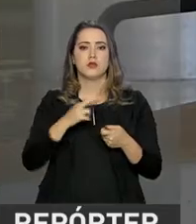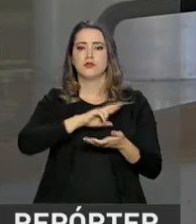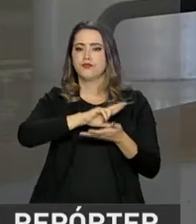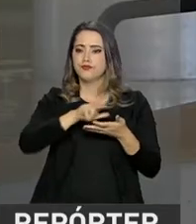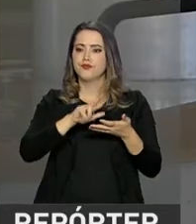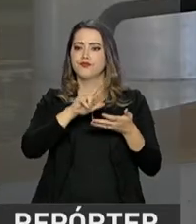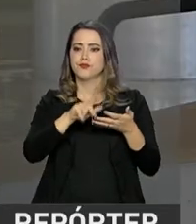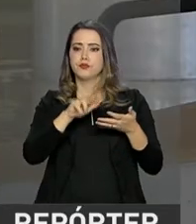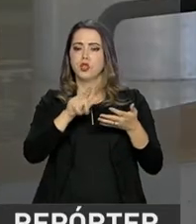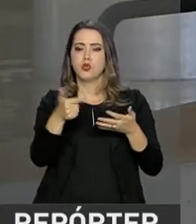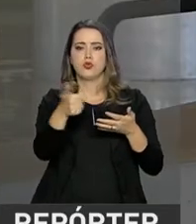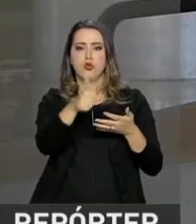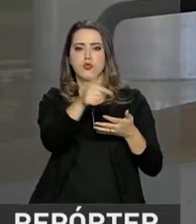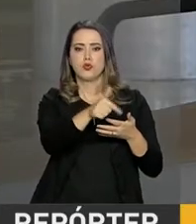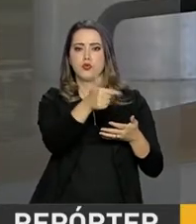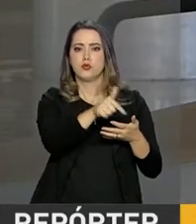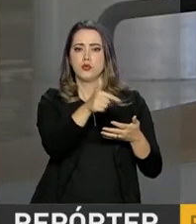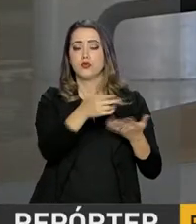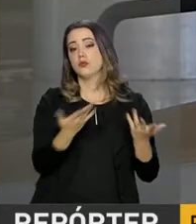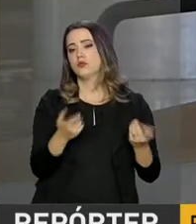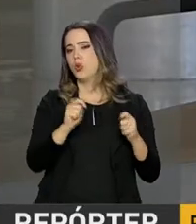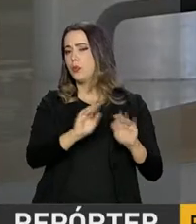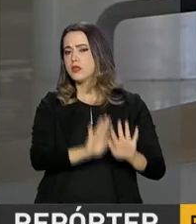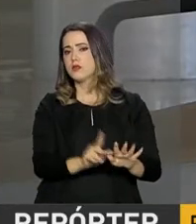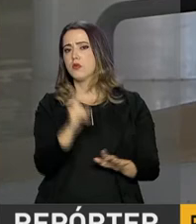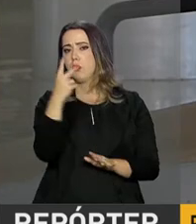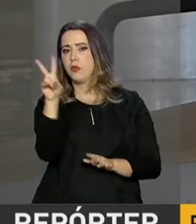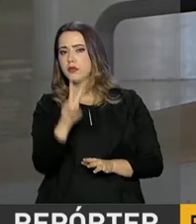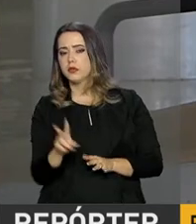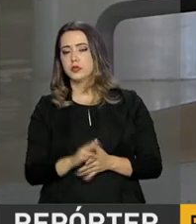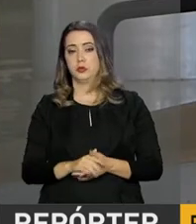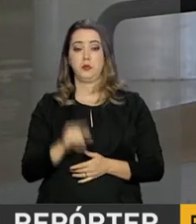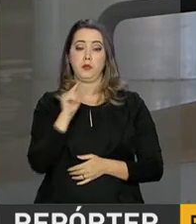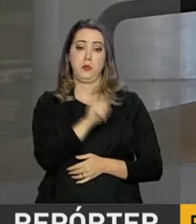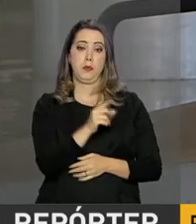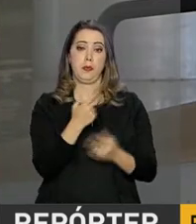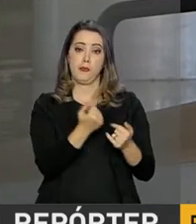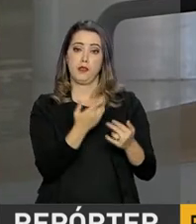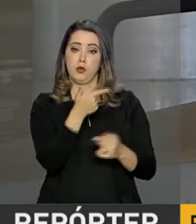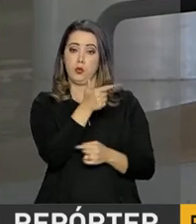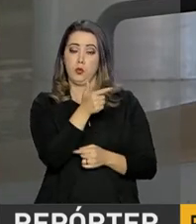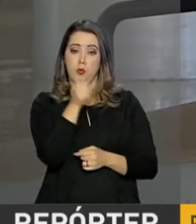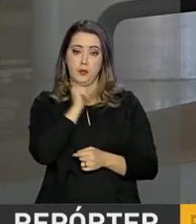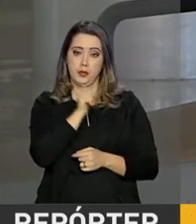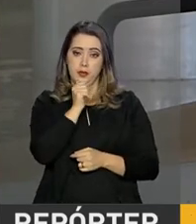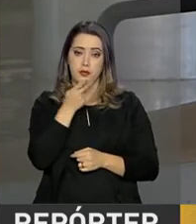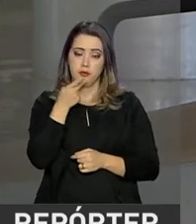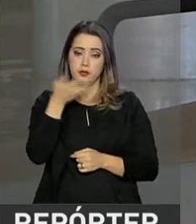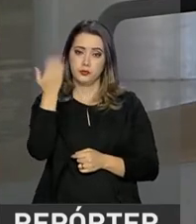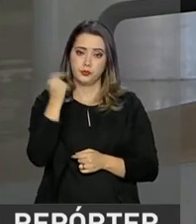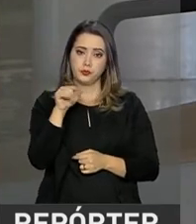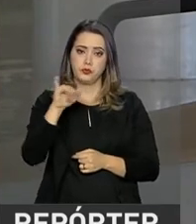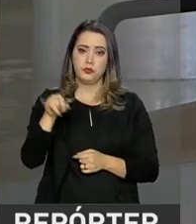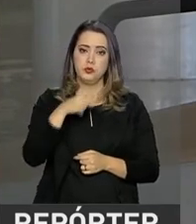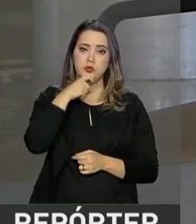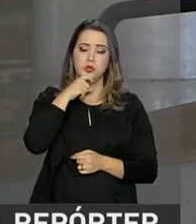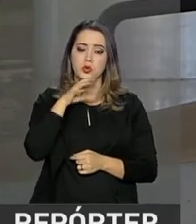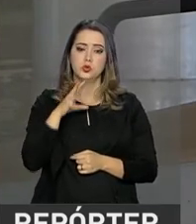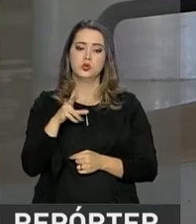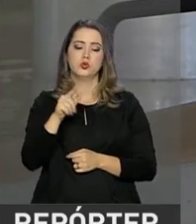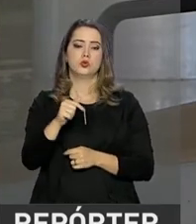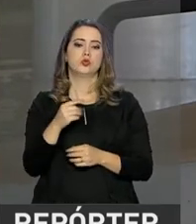assim como a empresa de contabilidade da e vanda a partir de julho todas as empresas privadas brasileiras